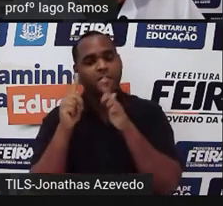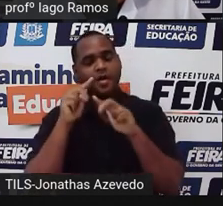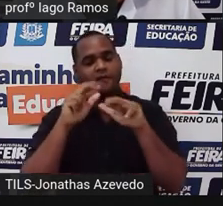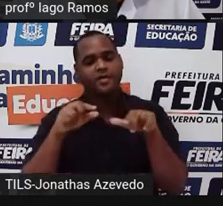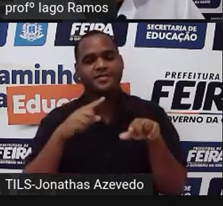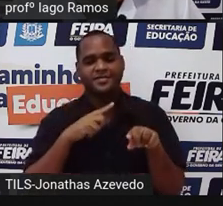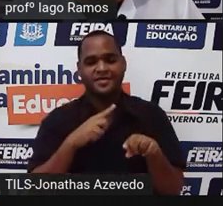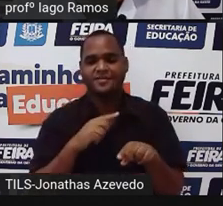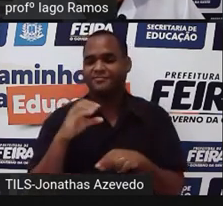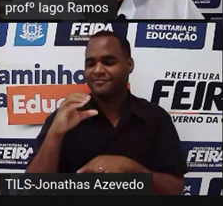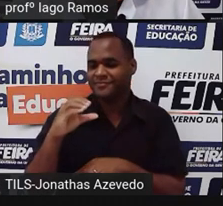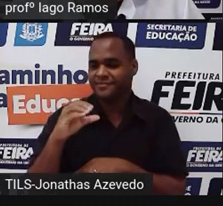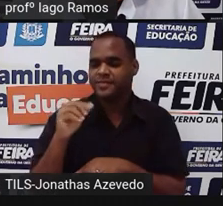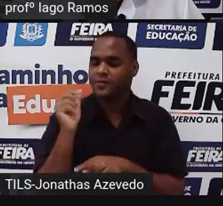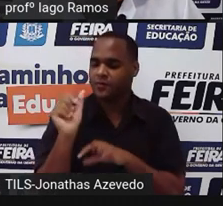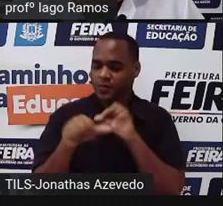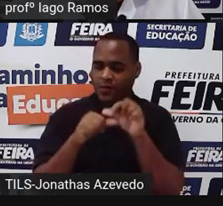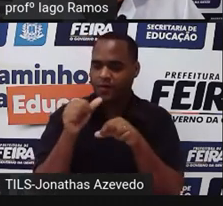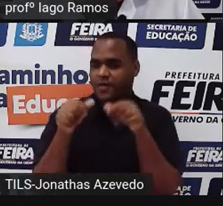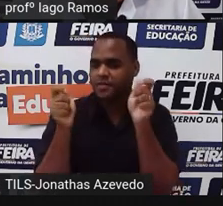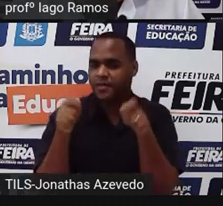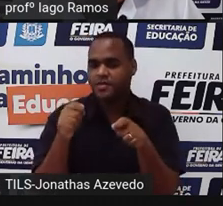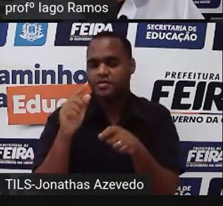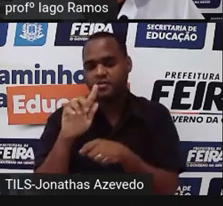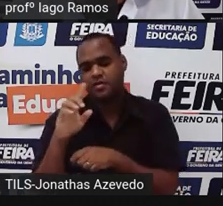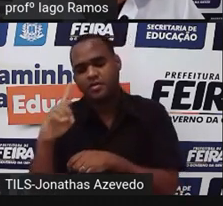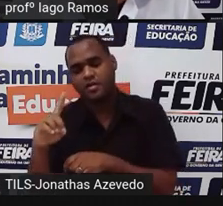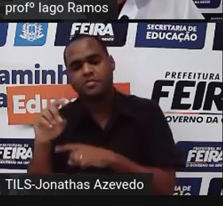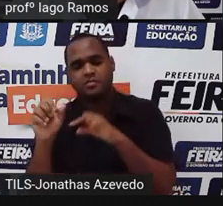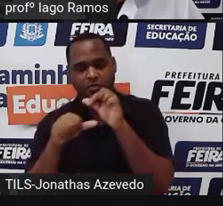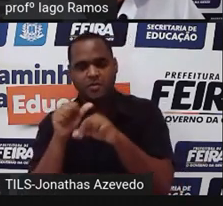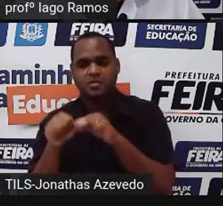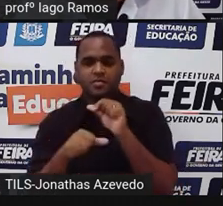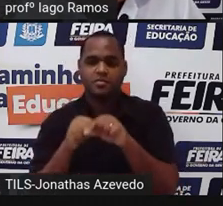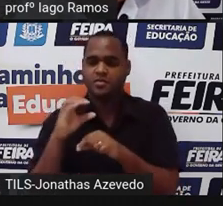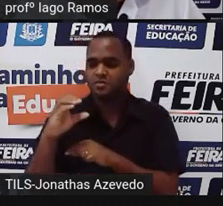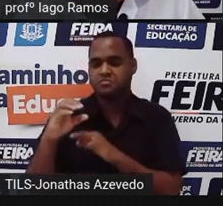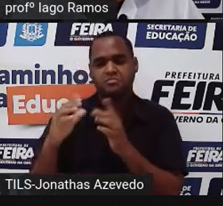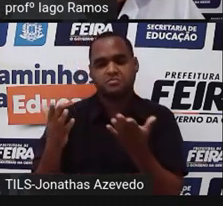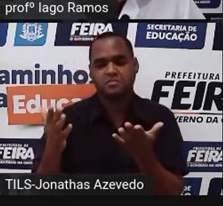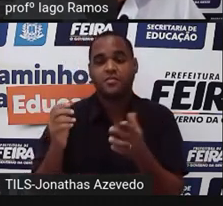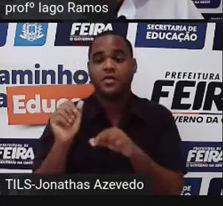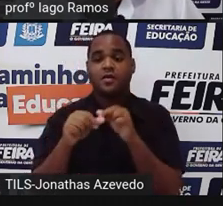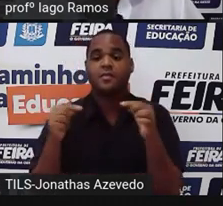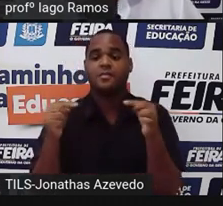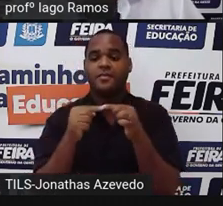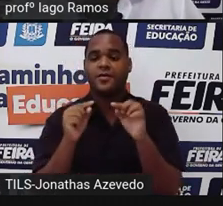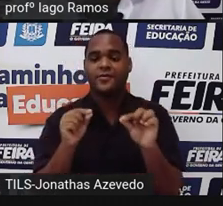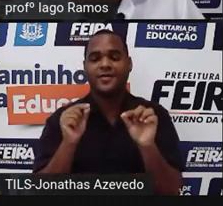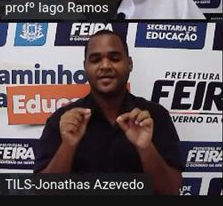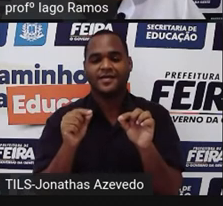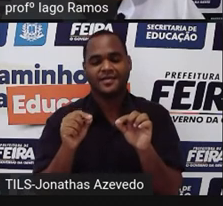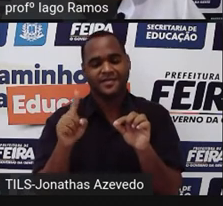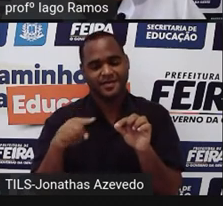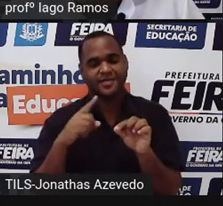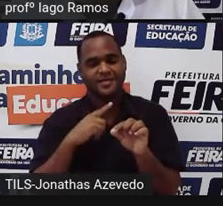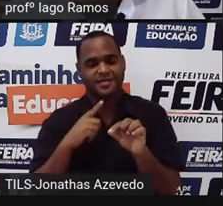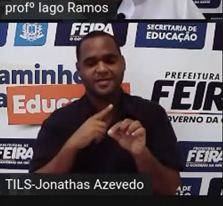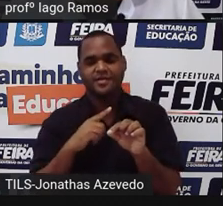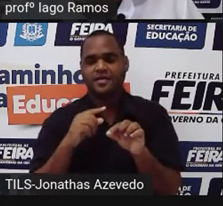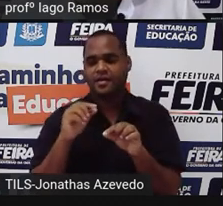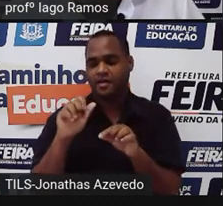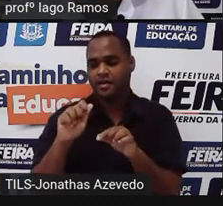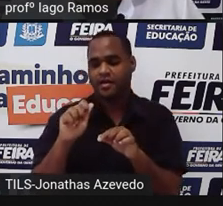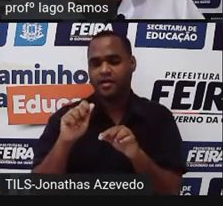C. Então, eu posso trocar G mais D por C, tá bom? Então, vai ficar A ao quadrado mais B